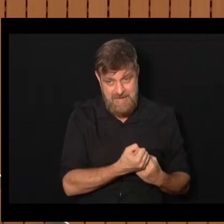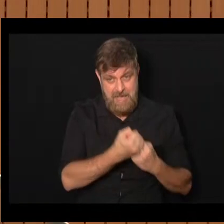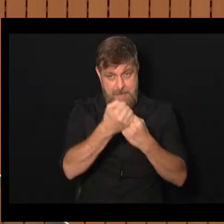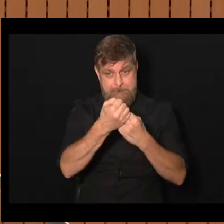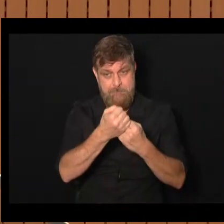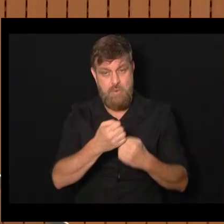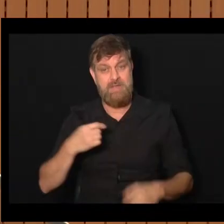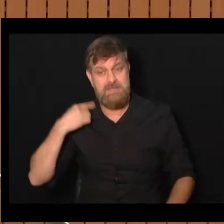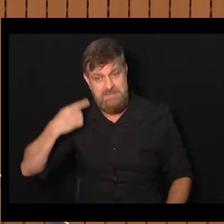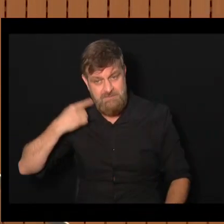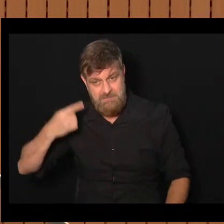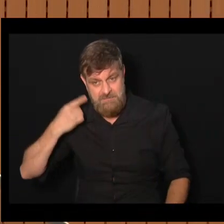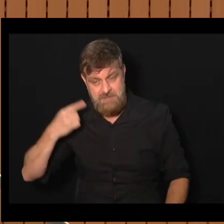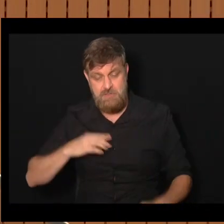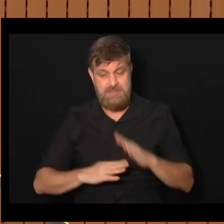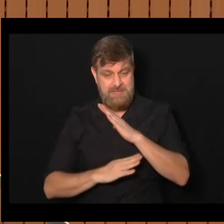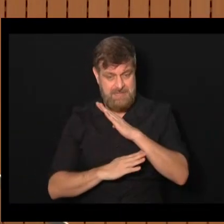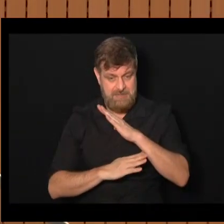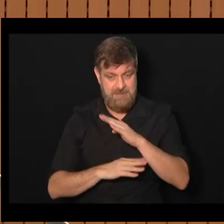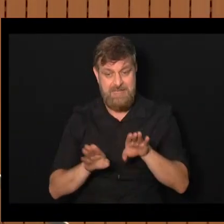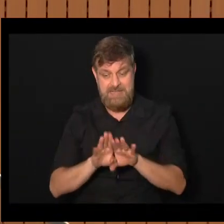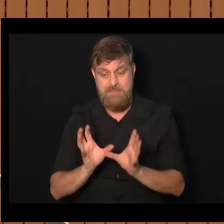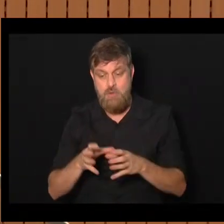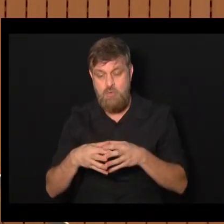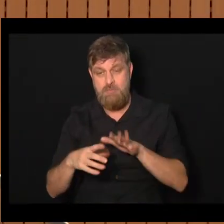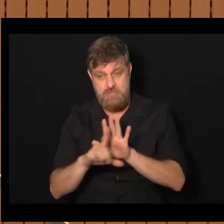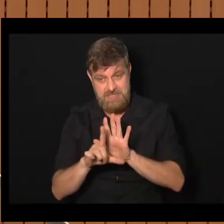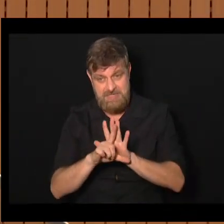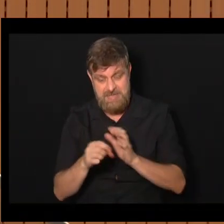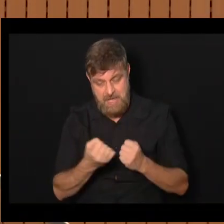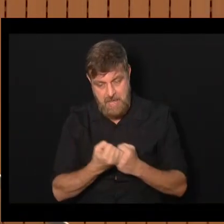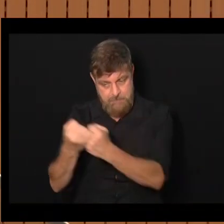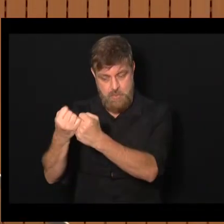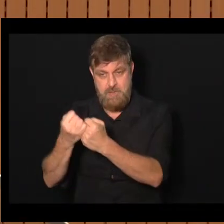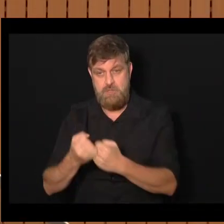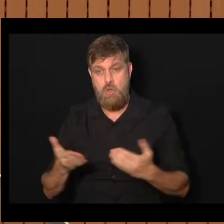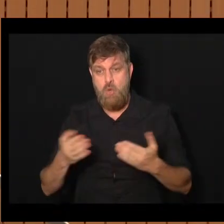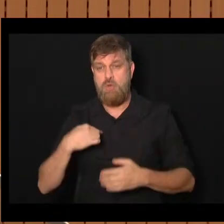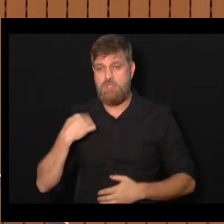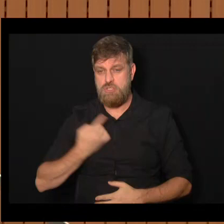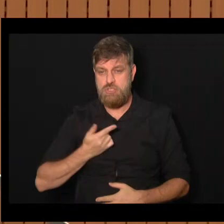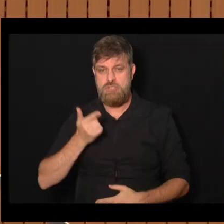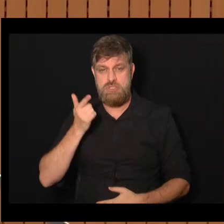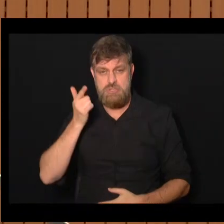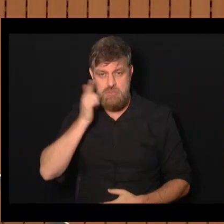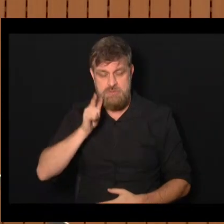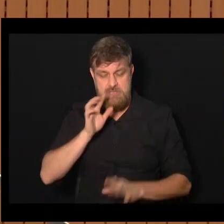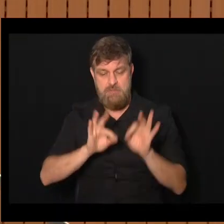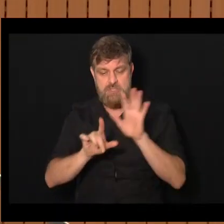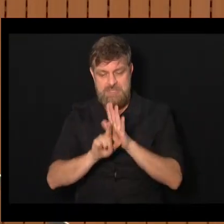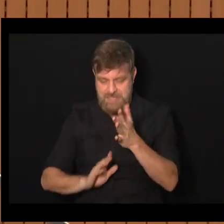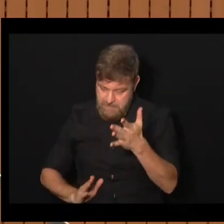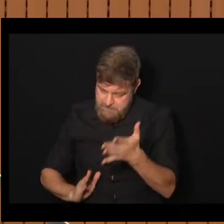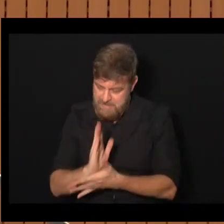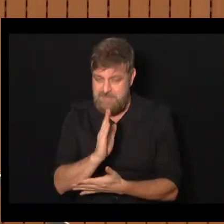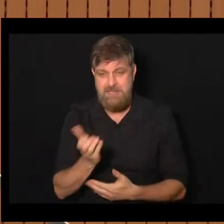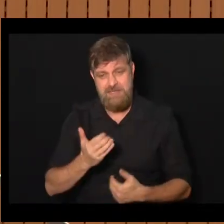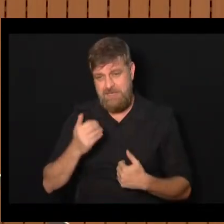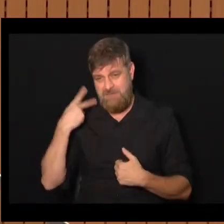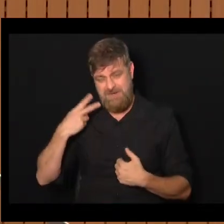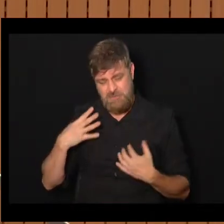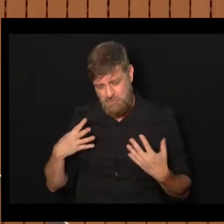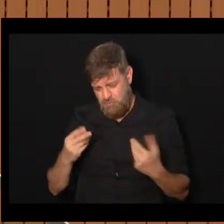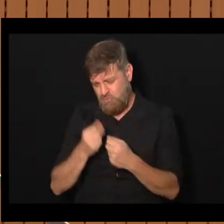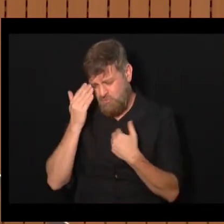da Procuradoria e da Comissão de Constituição e Legalidade, hoje nós tivemos aqui a sua aprovação. Quero agradecer a todos os